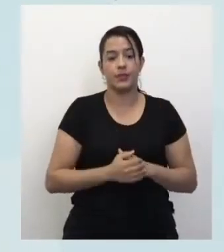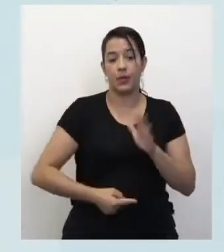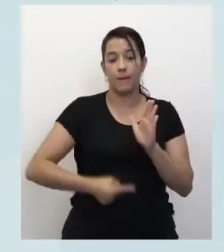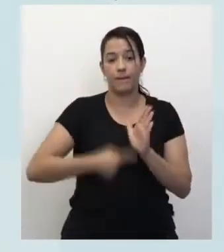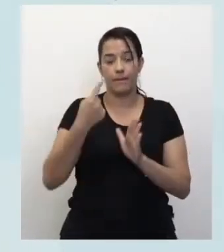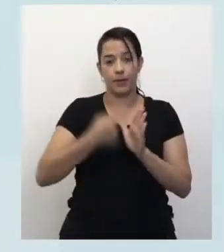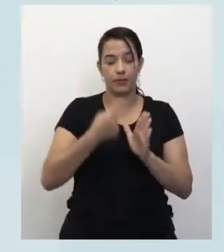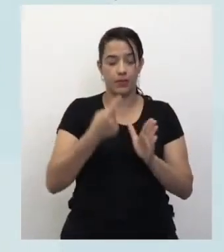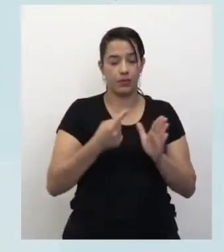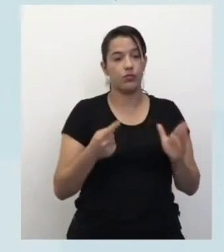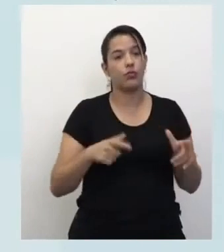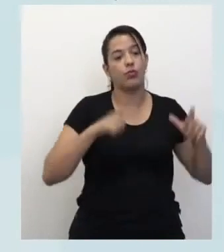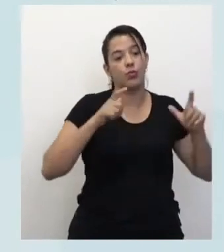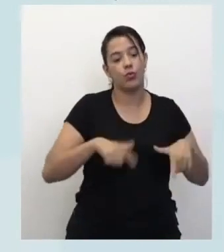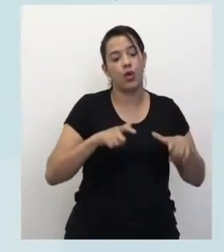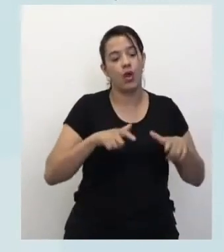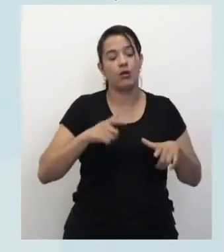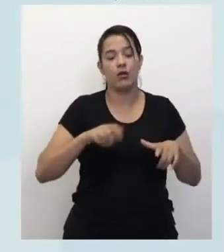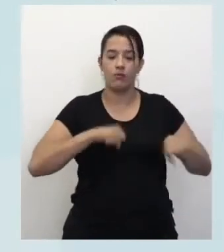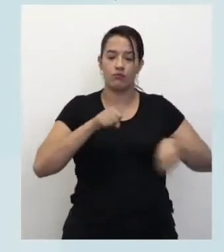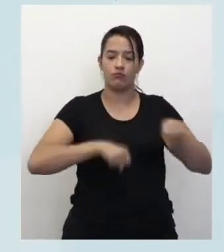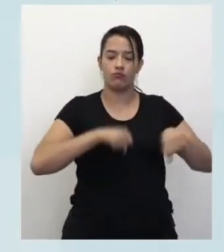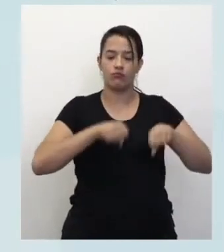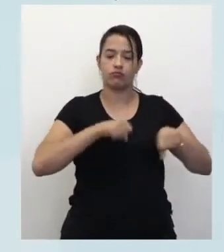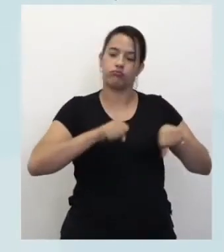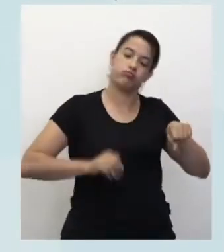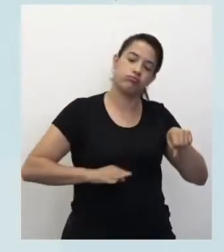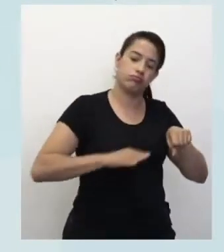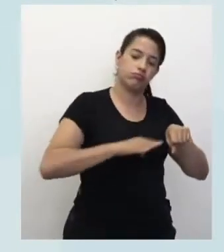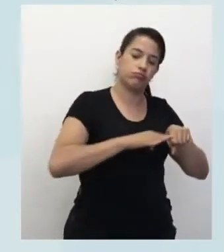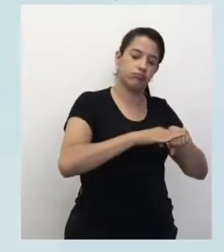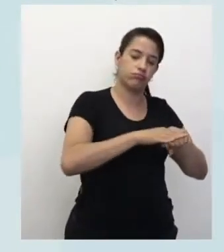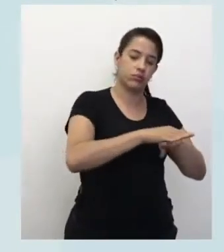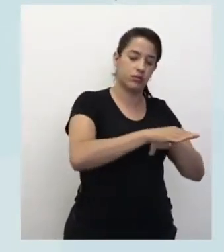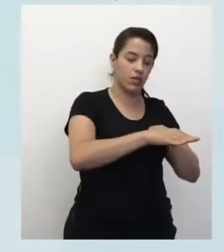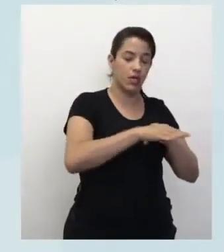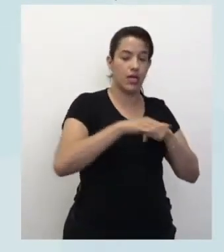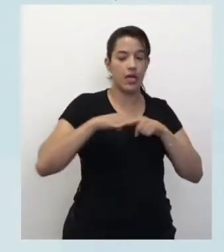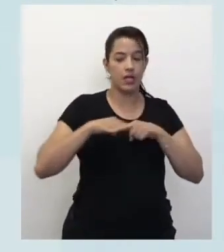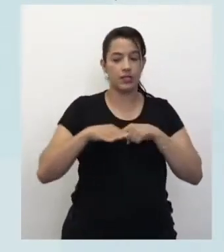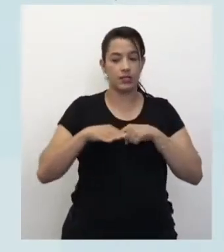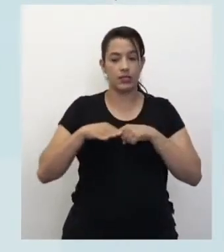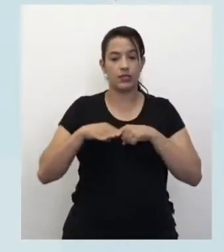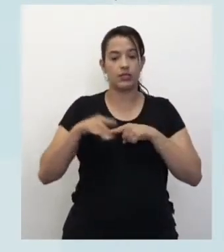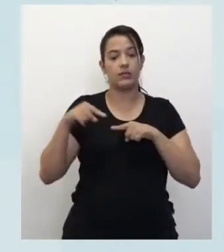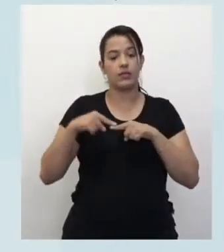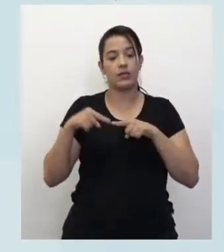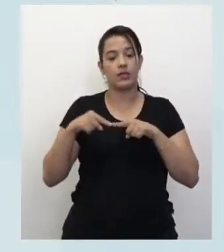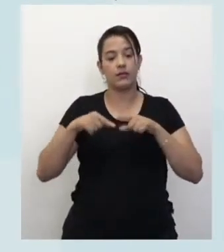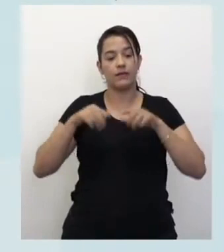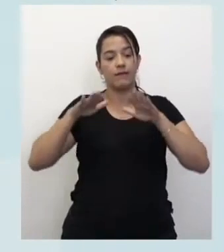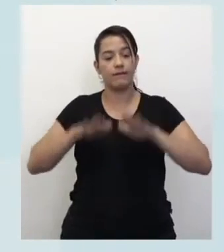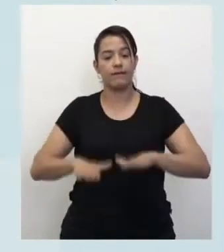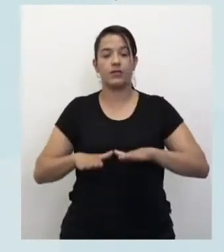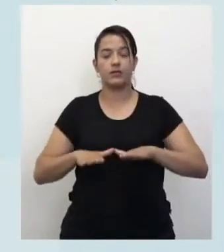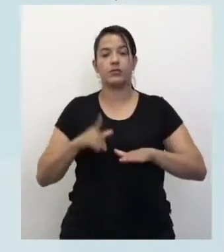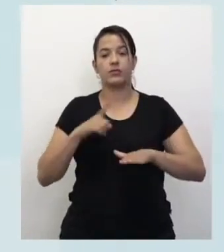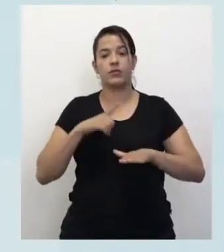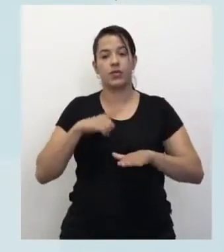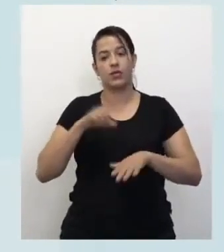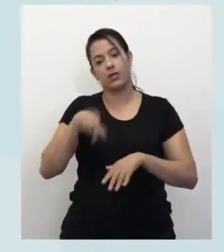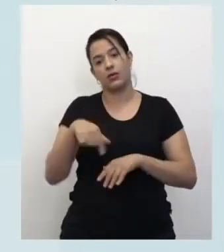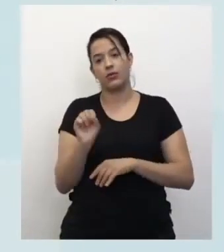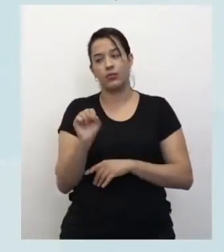que o espaço, né, ou o deslocamento percorrido, tá? Ele se dá em função do tempo, através desse valor fixo aqui que a gente vai falar, que é o